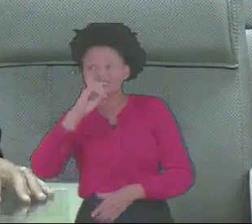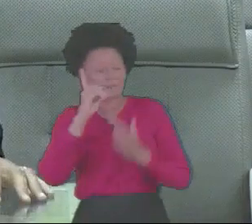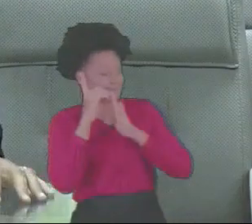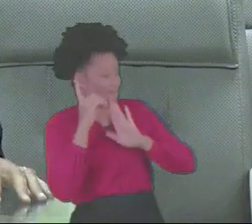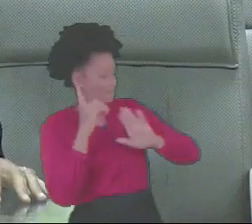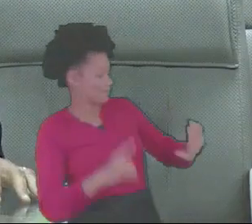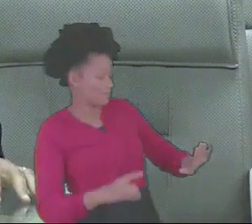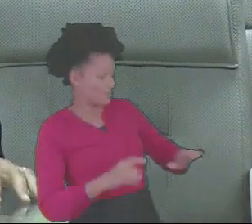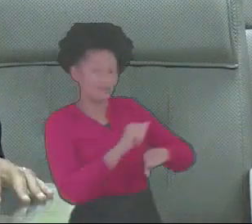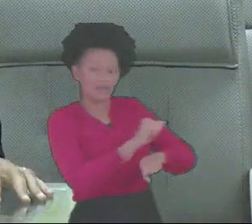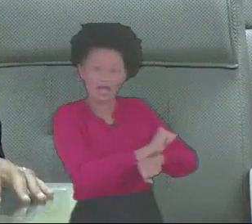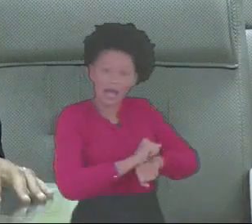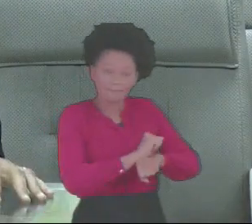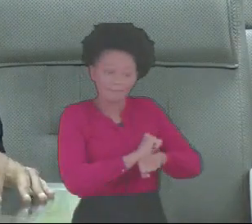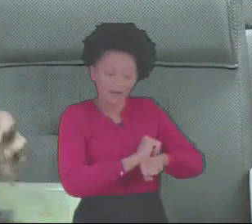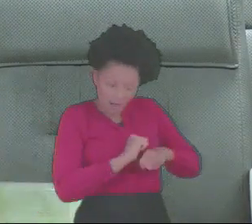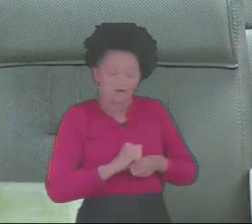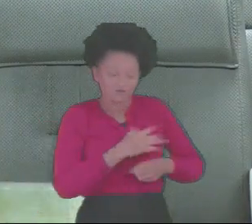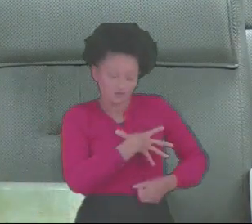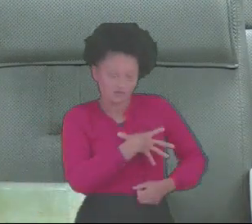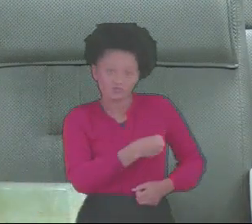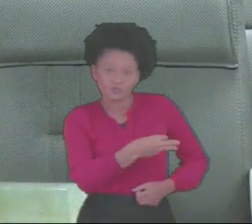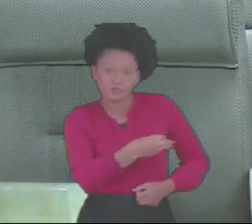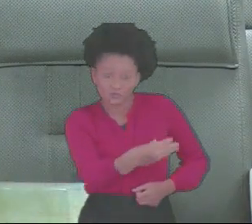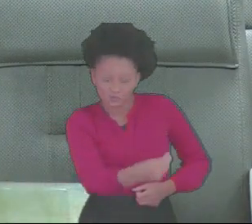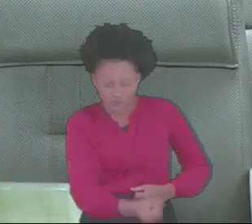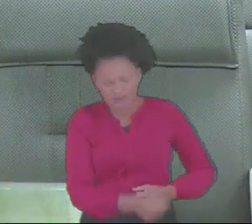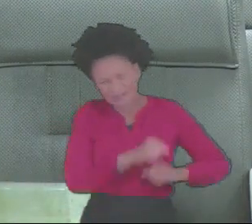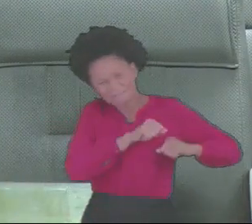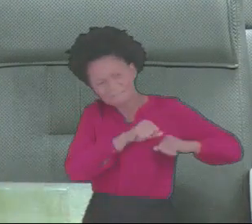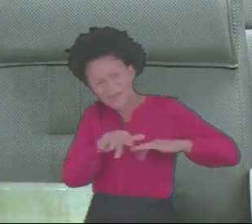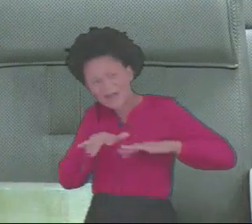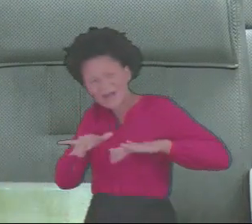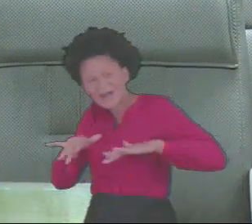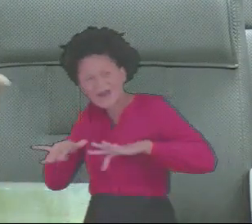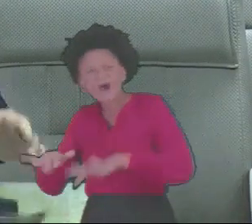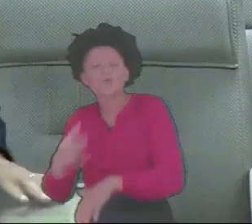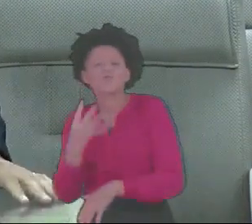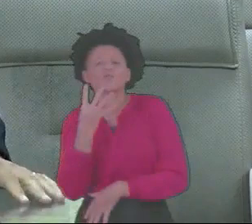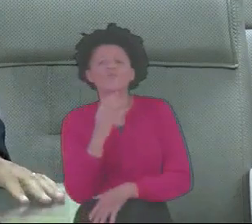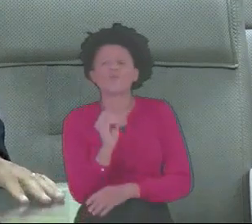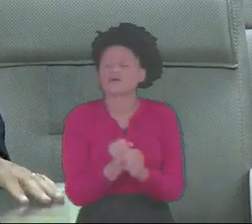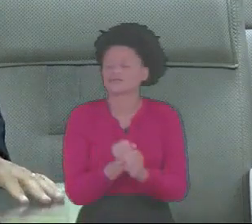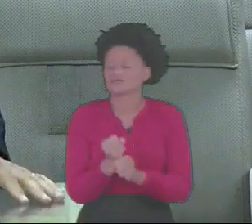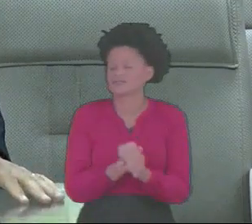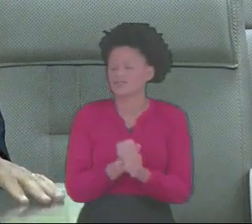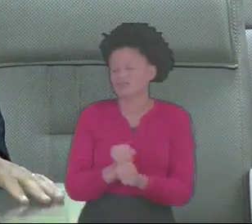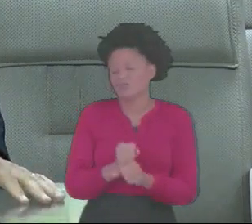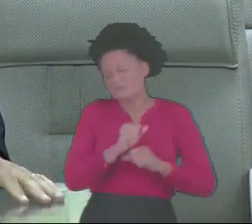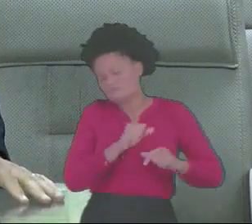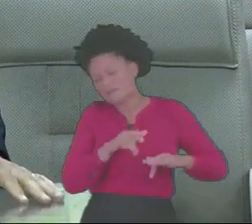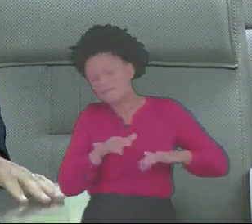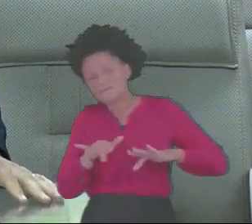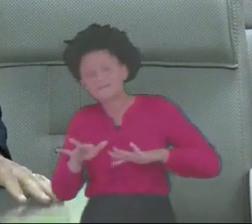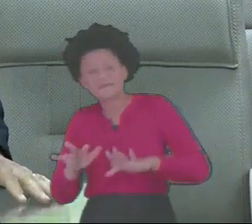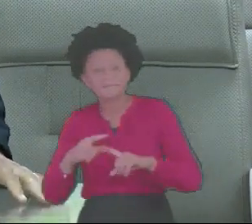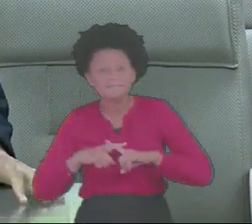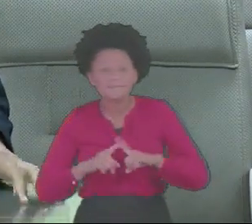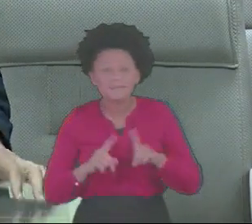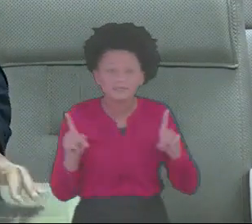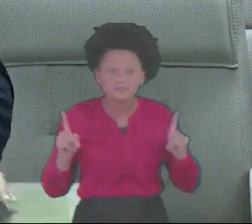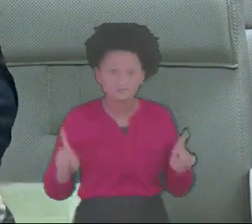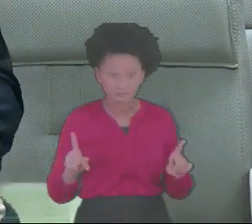sua descendência e este povo peregrinar no deserto durante quarenta anos mas